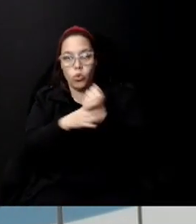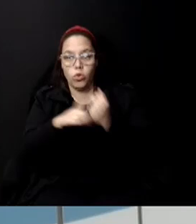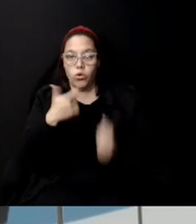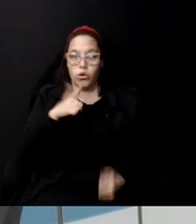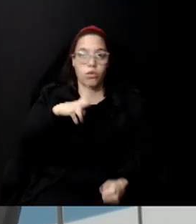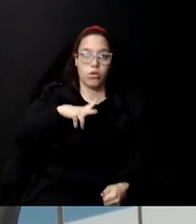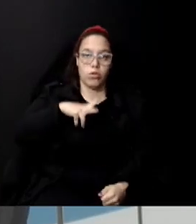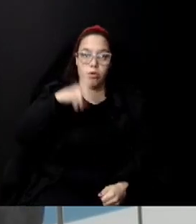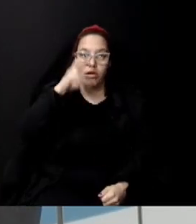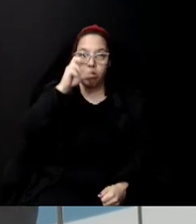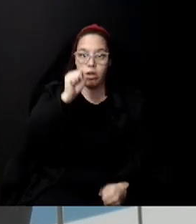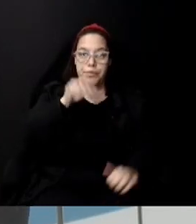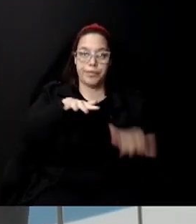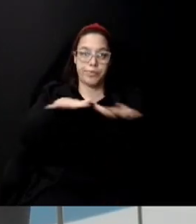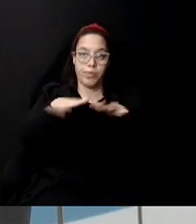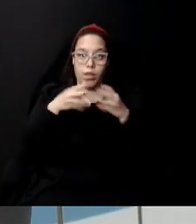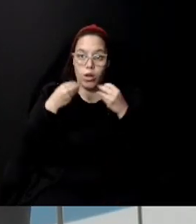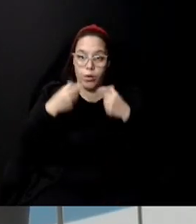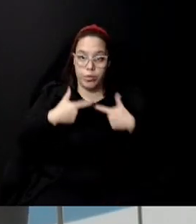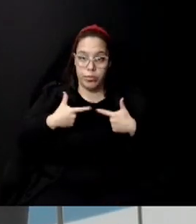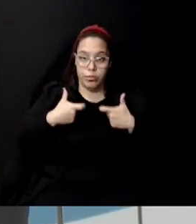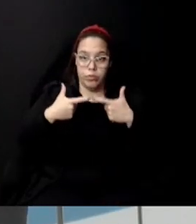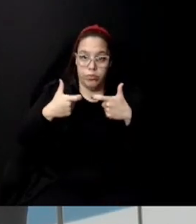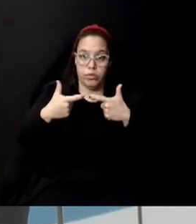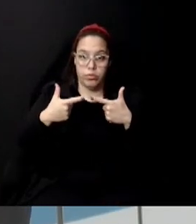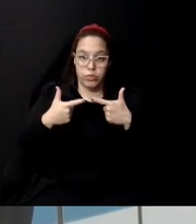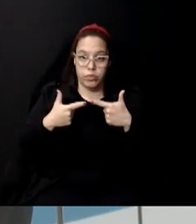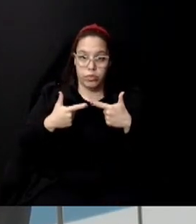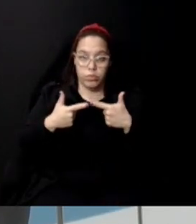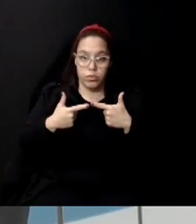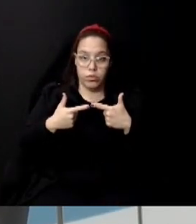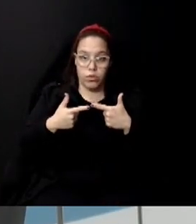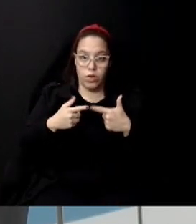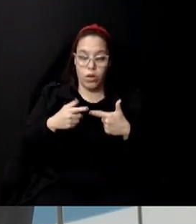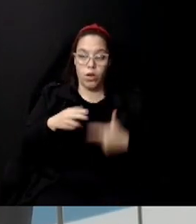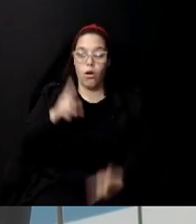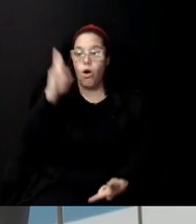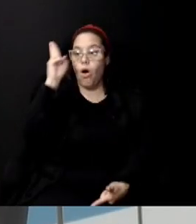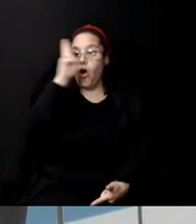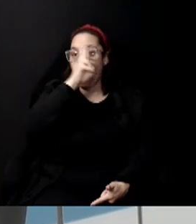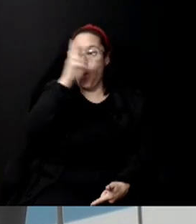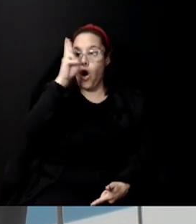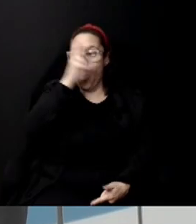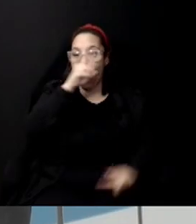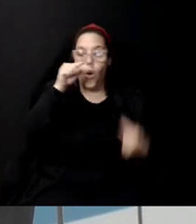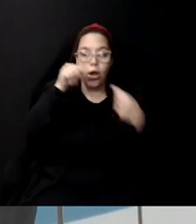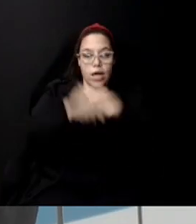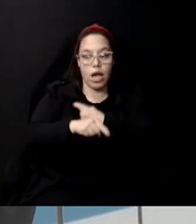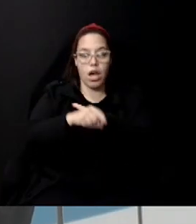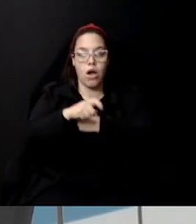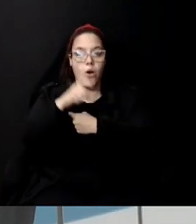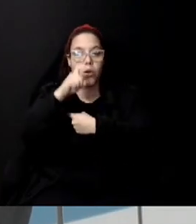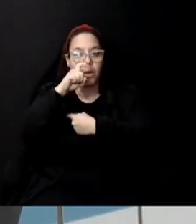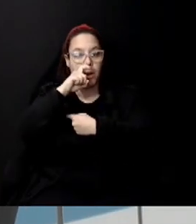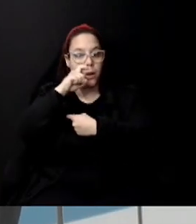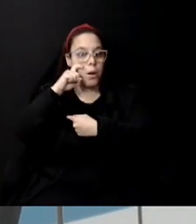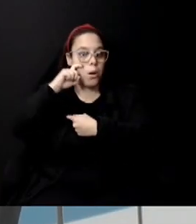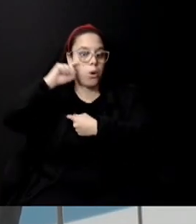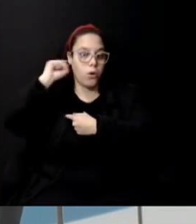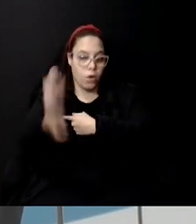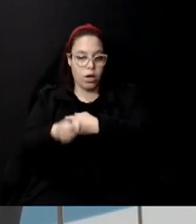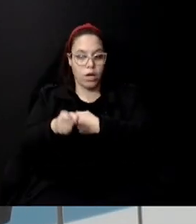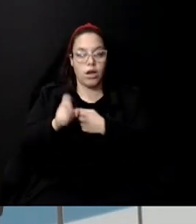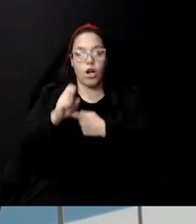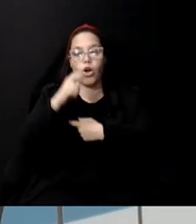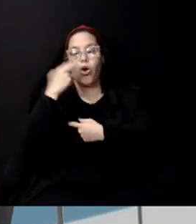momento como o conflito da Rússia contra a Ucrânia ou o conflito na faixa de Gaza, para que a ONU tenha